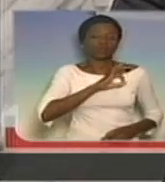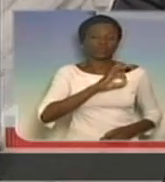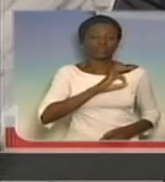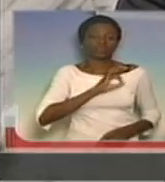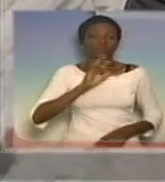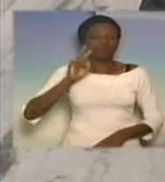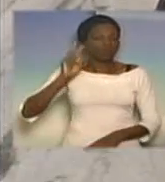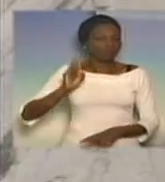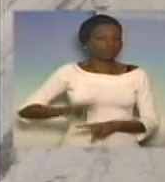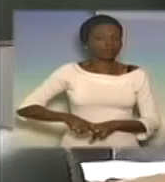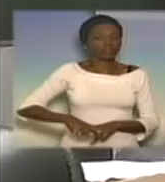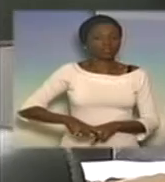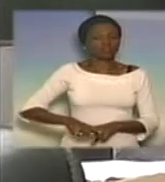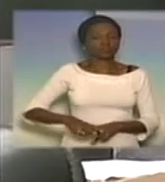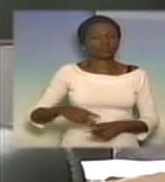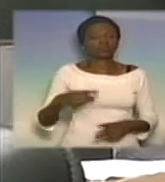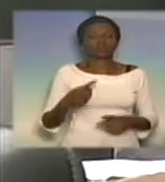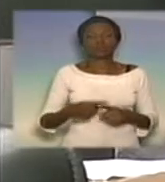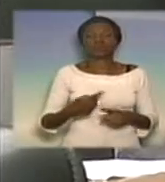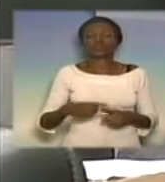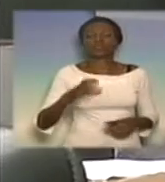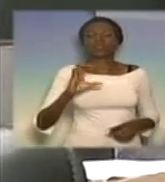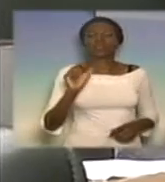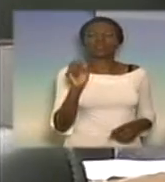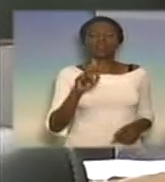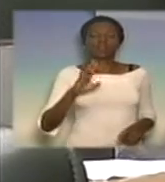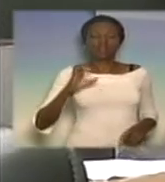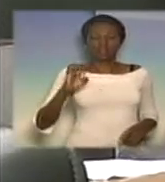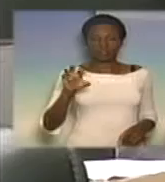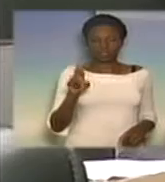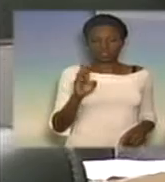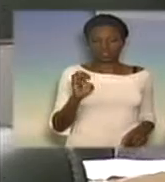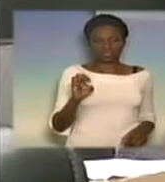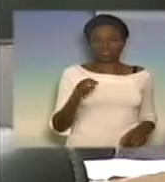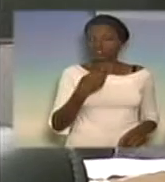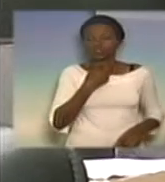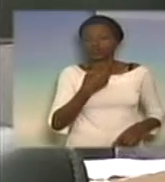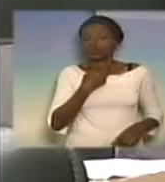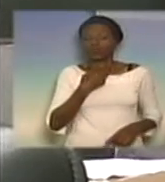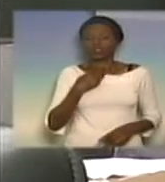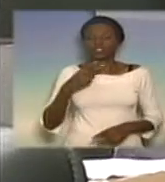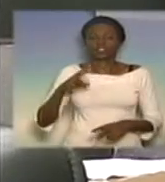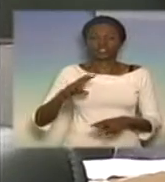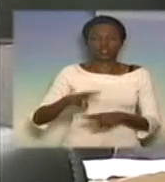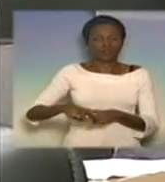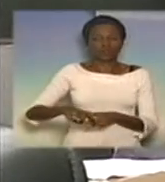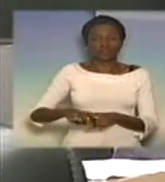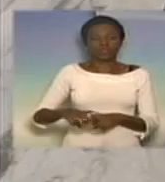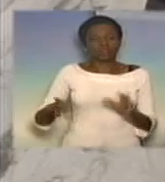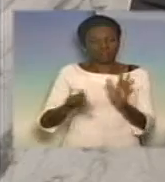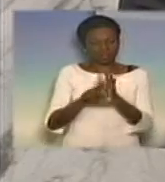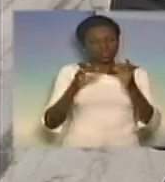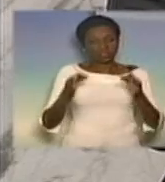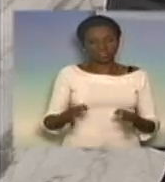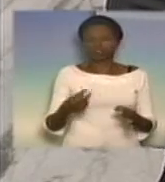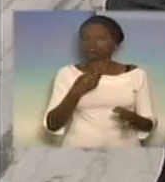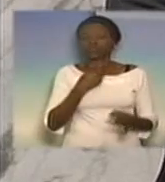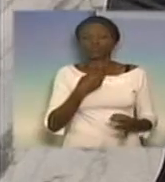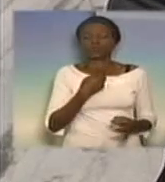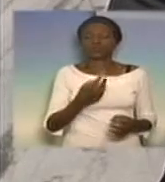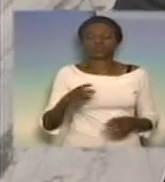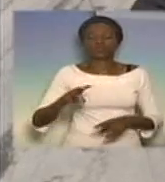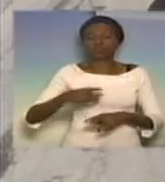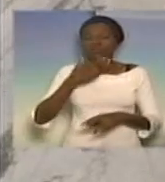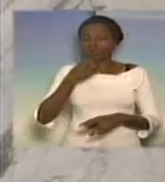ser indiciado por cárcere privado. Porque eu não posso ficar com preso, a lei está correta, eu não posso ficar com preso dentro da